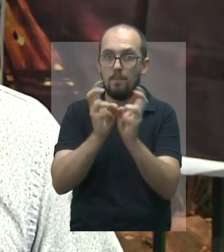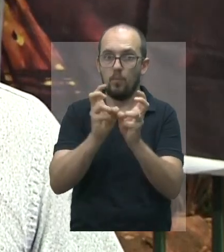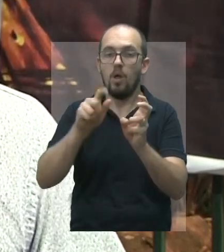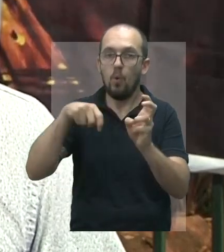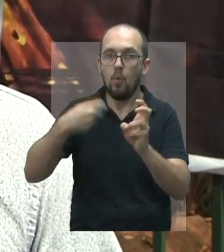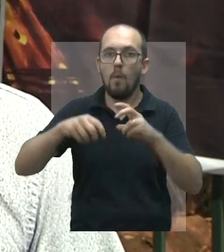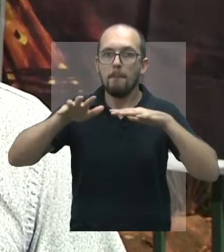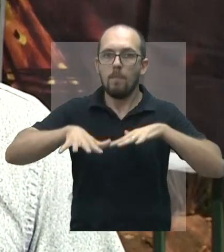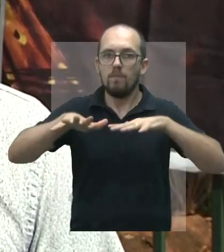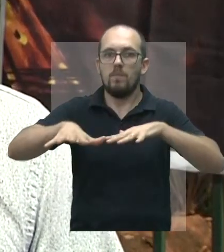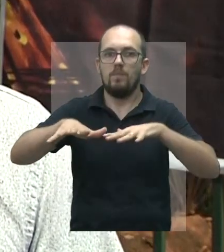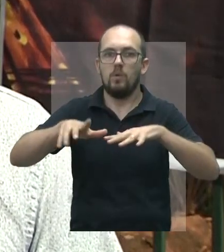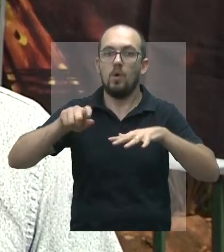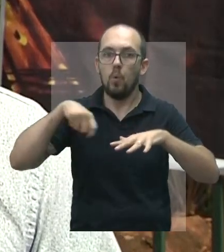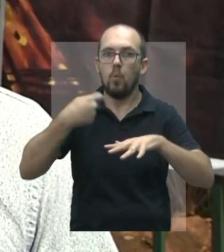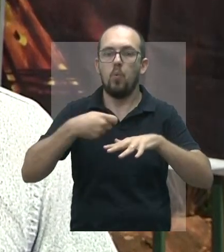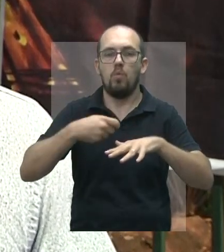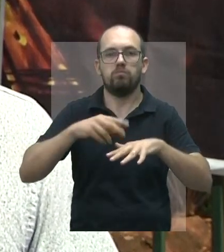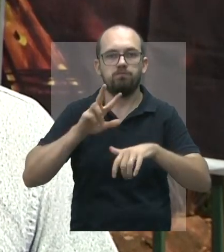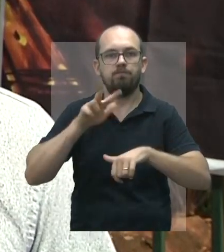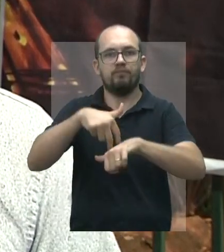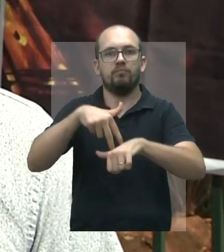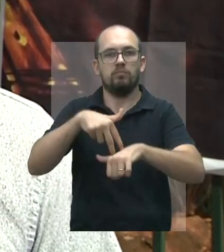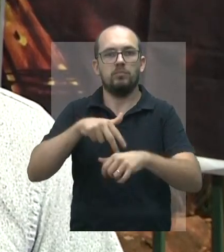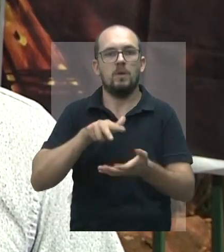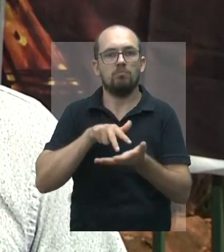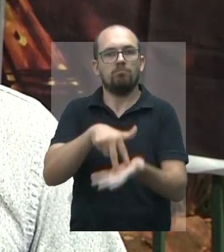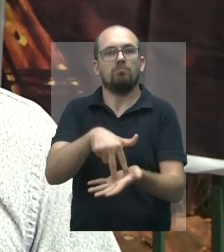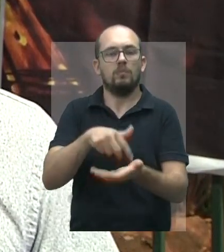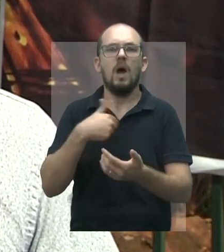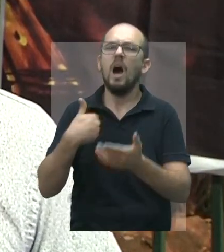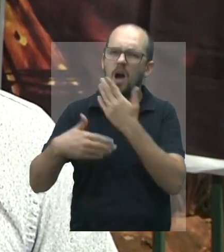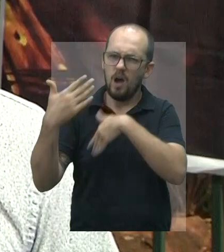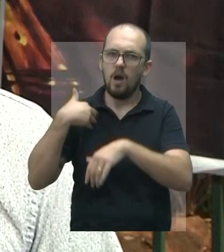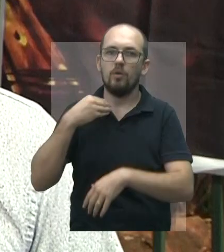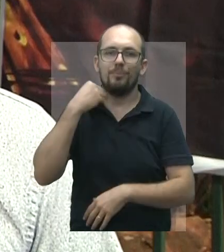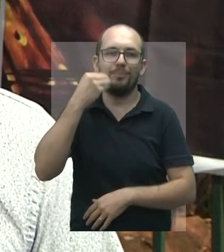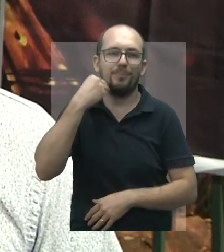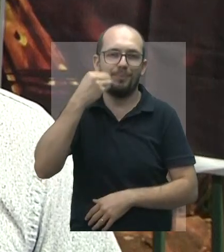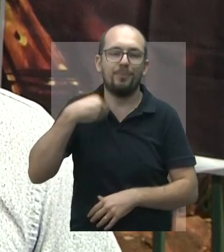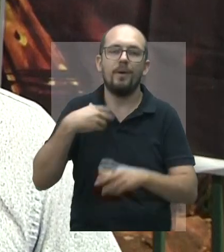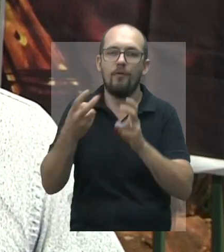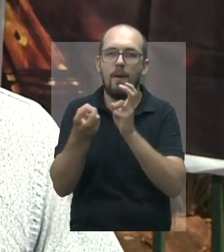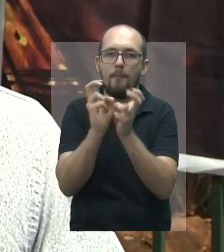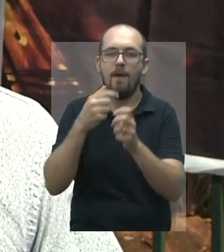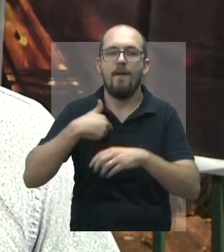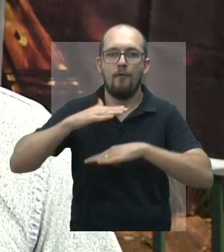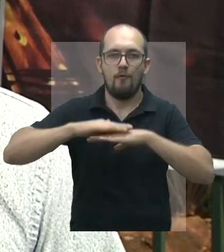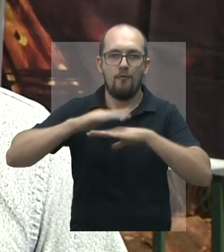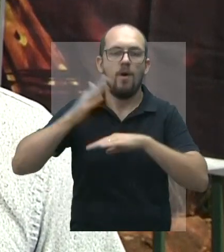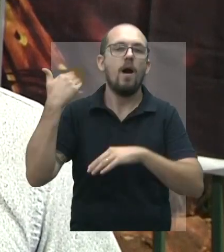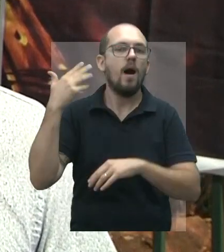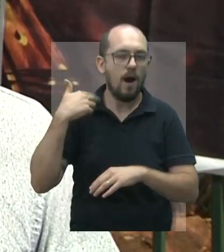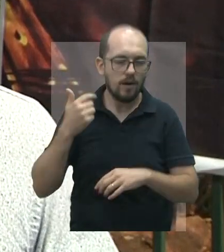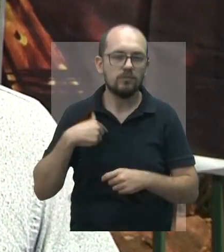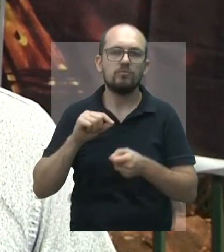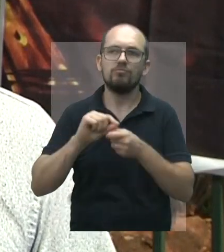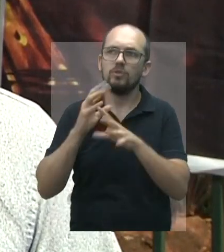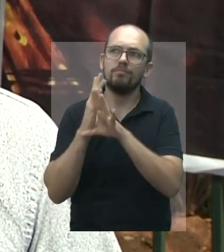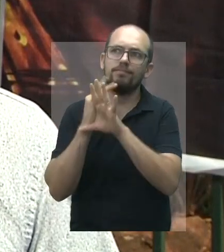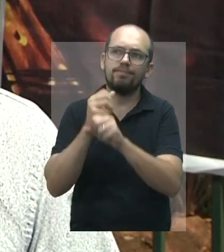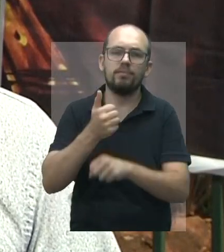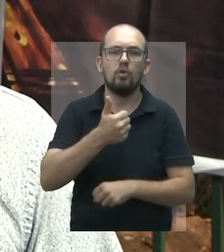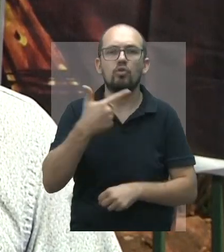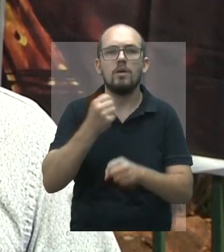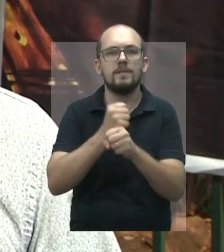movimento, uma arte de resistência. Eu também tive a felicidade de conhecer a capoeira, de praticar a capoeira por 12 anos na